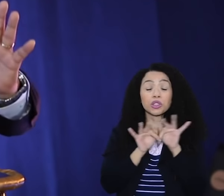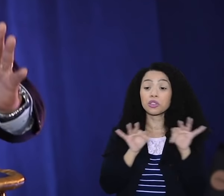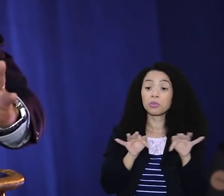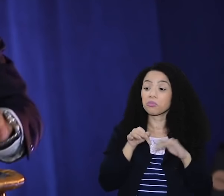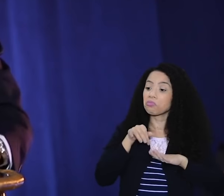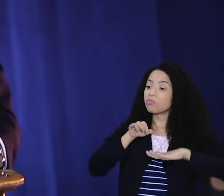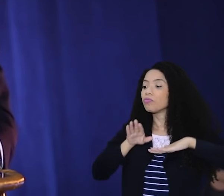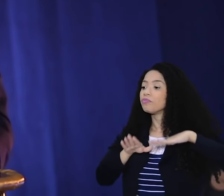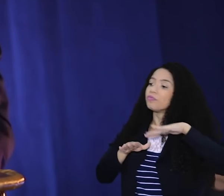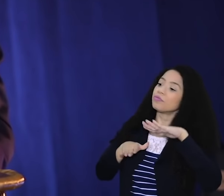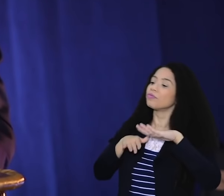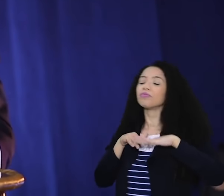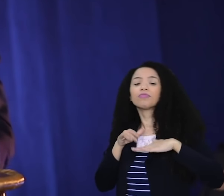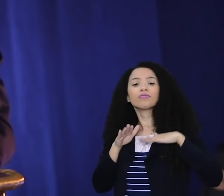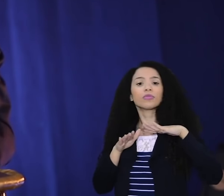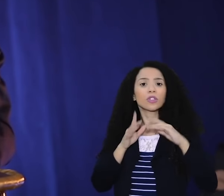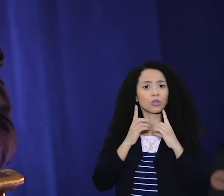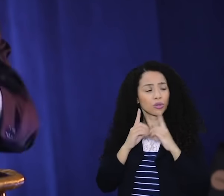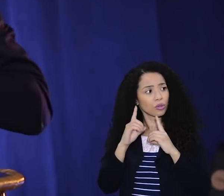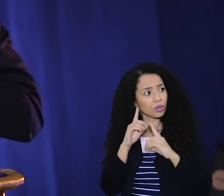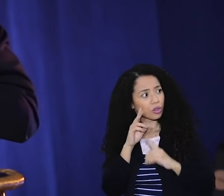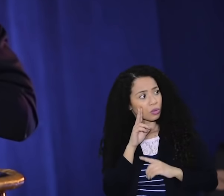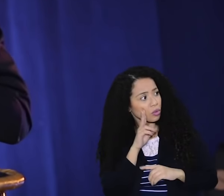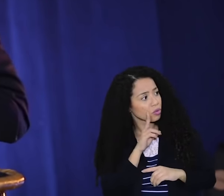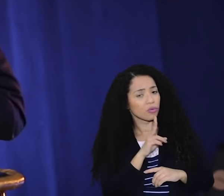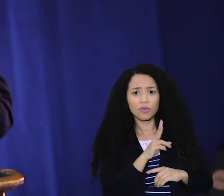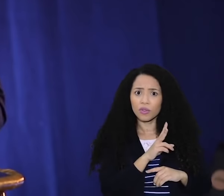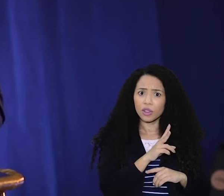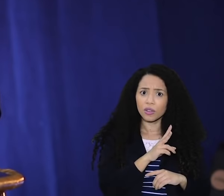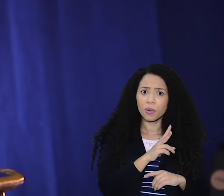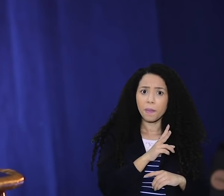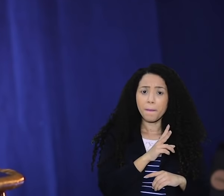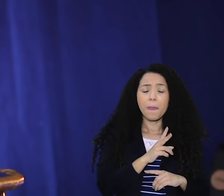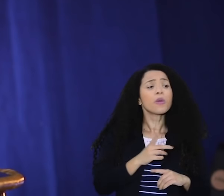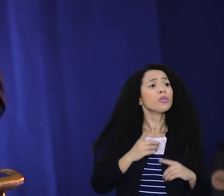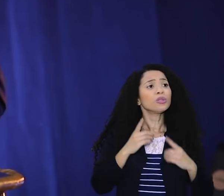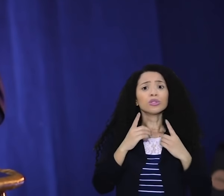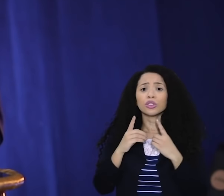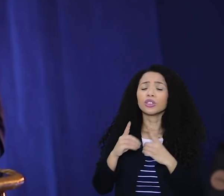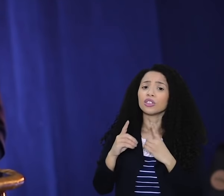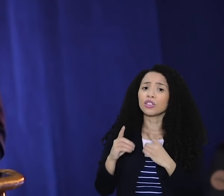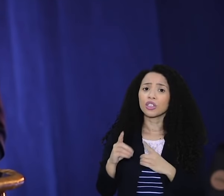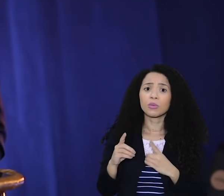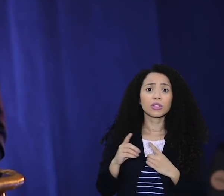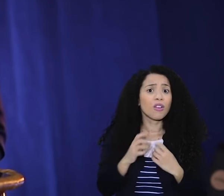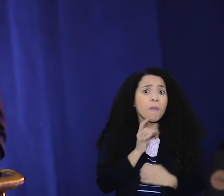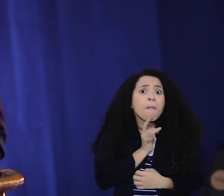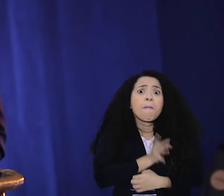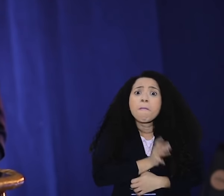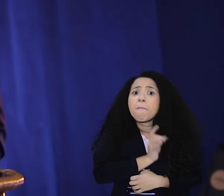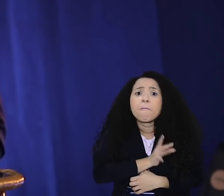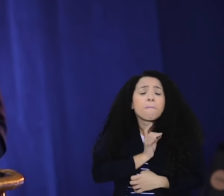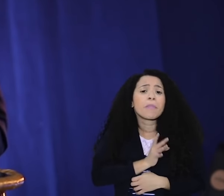ele vem caminhando e os discípulos avistam ele caminhando. Os discípulos talvez pudessem até ser alentados nesse momento, mas eles estavam